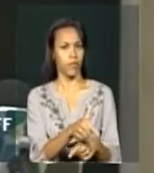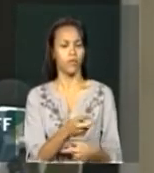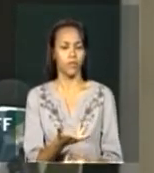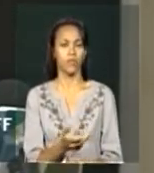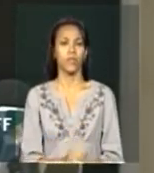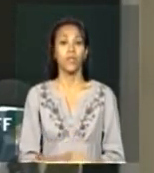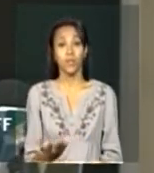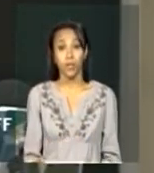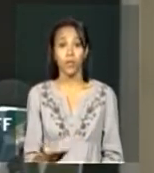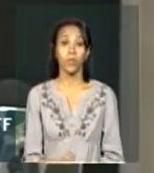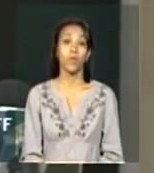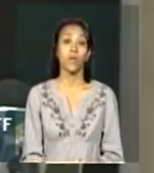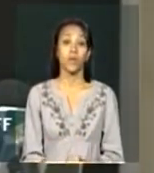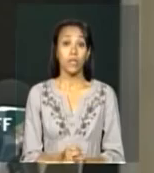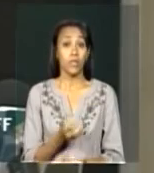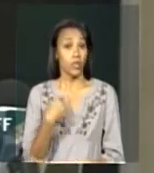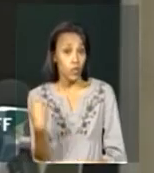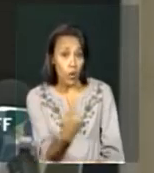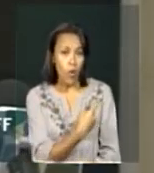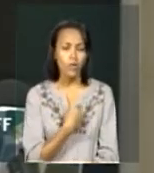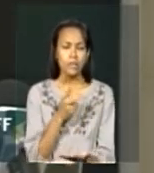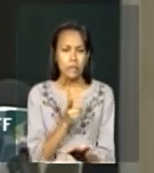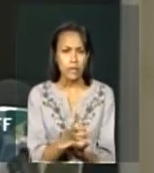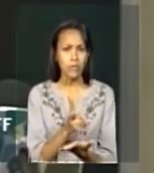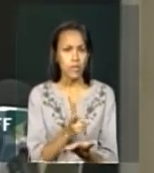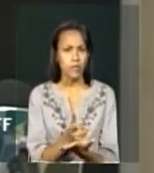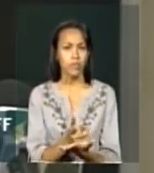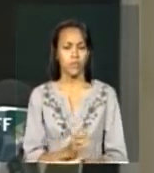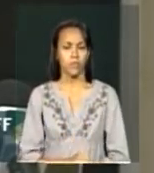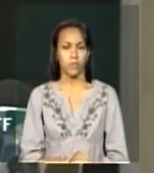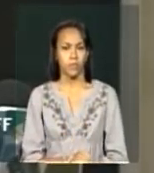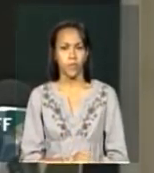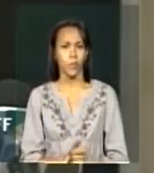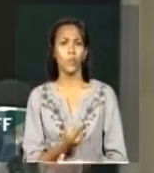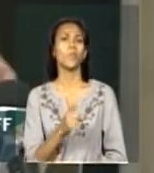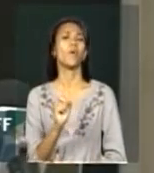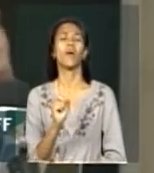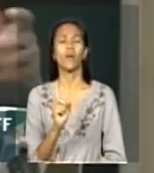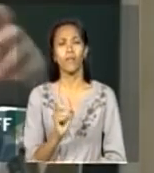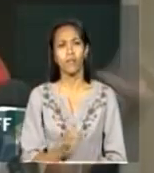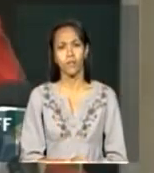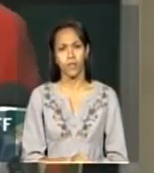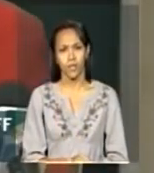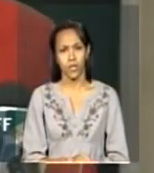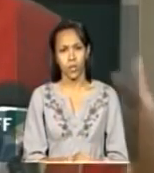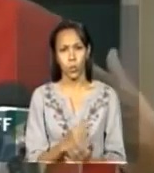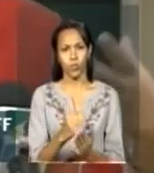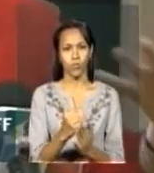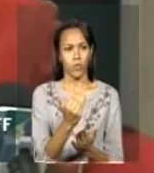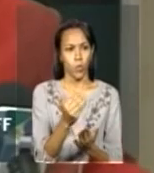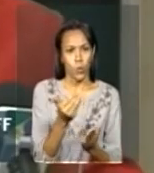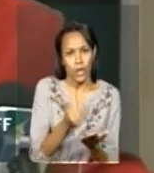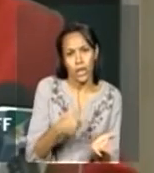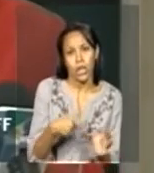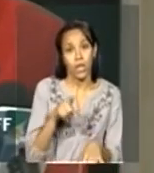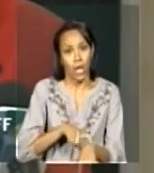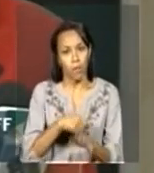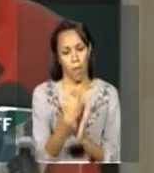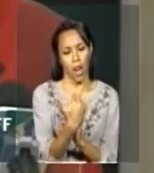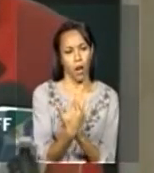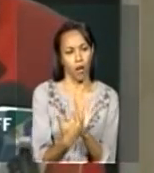Então, permanentemente nós estamos olhando isso, não é? Não há uma cronologia. Na medida que